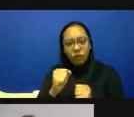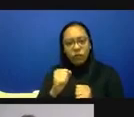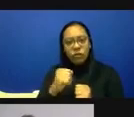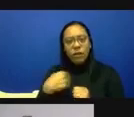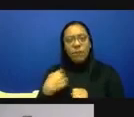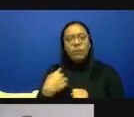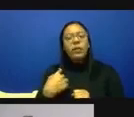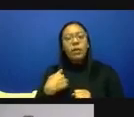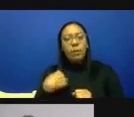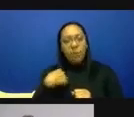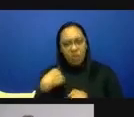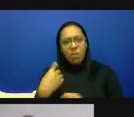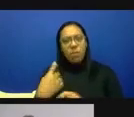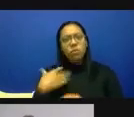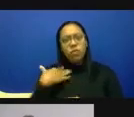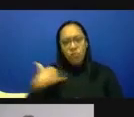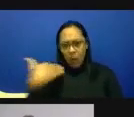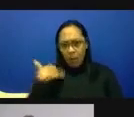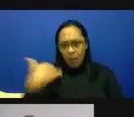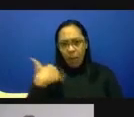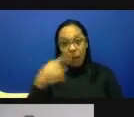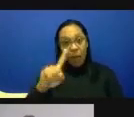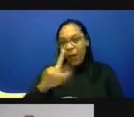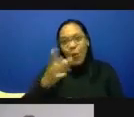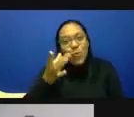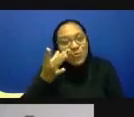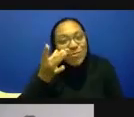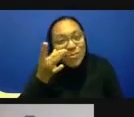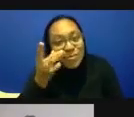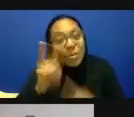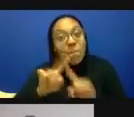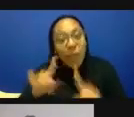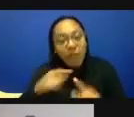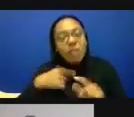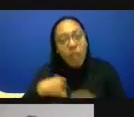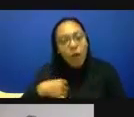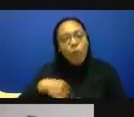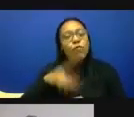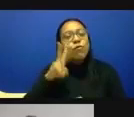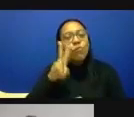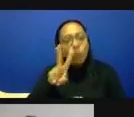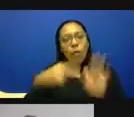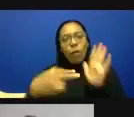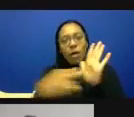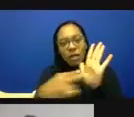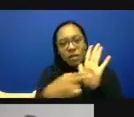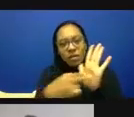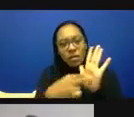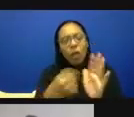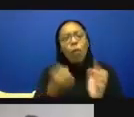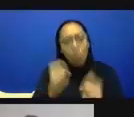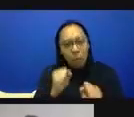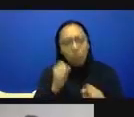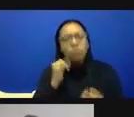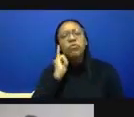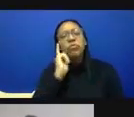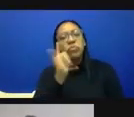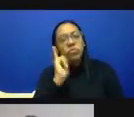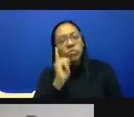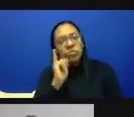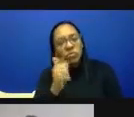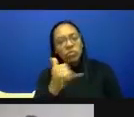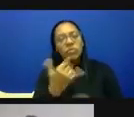aí fisicamente com vocês, mas eu vou ouvi-las e vou fazer os encaminhamentos necessários, o que eu puder, estiver ao meu